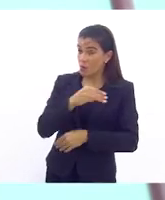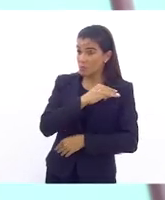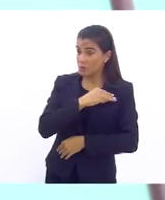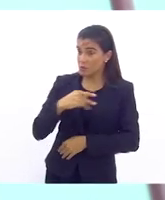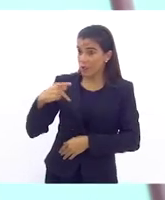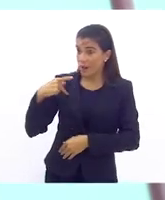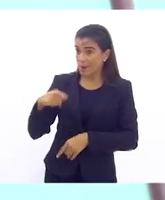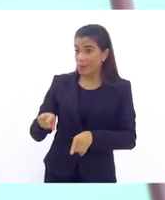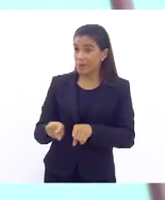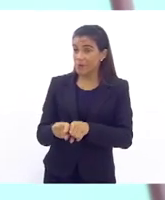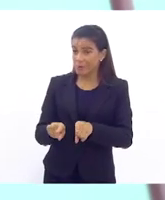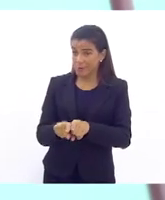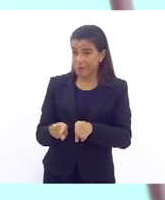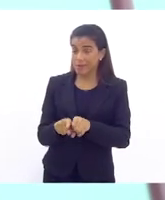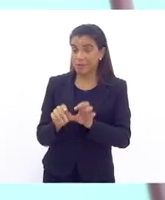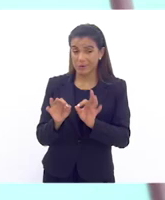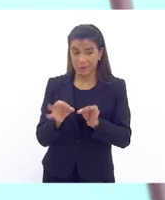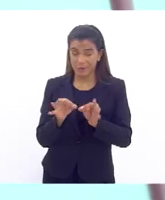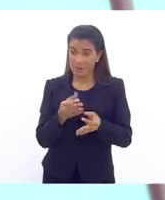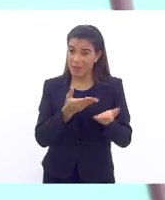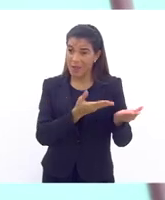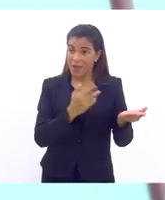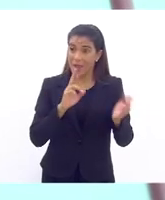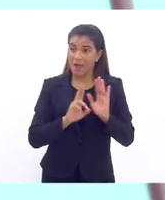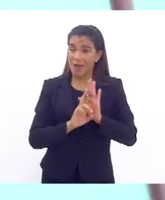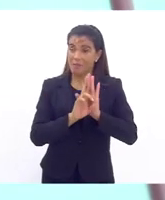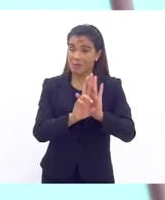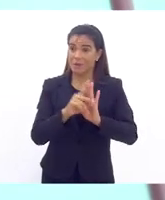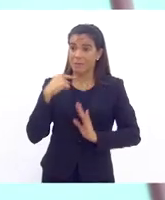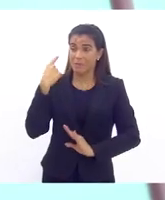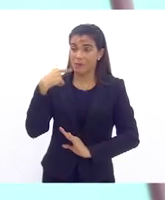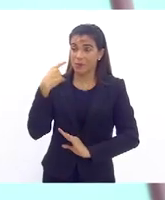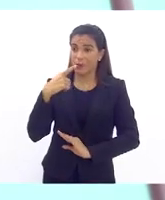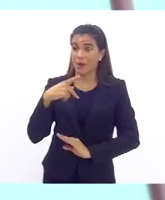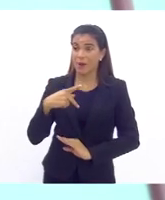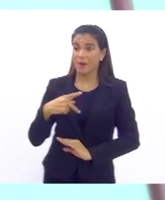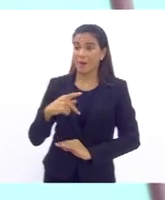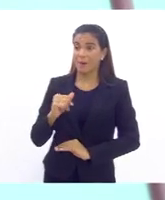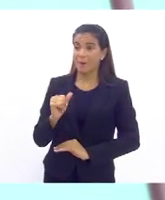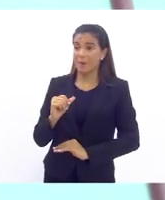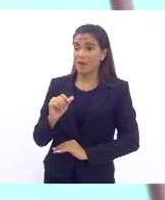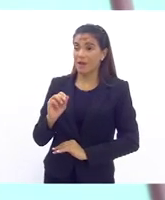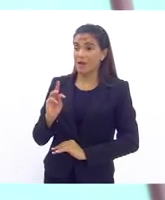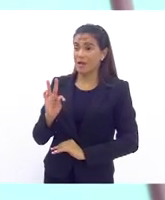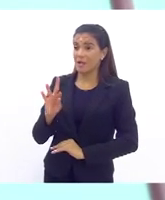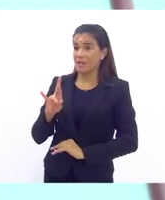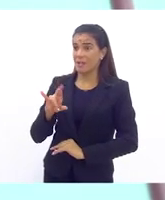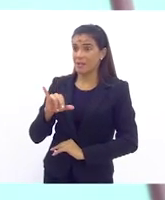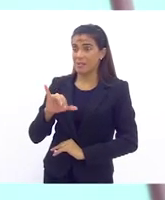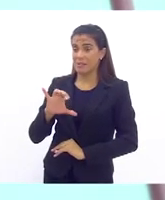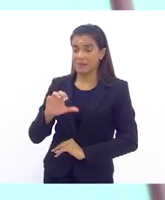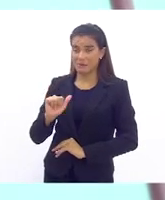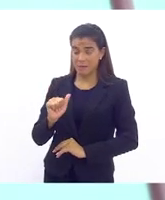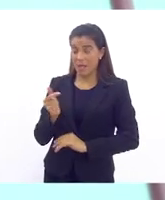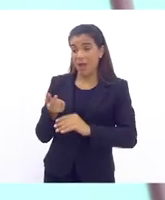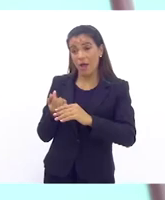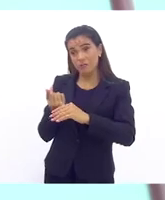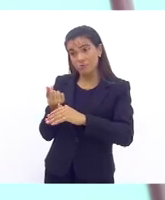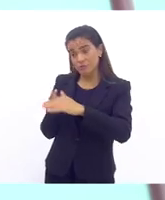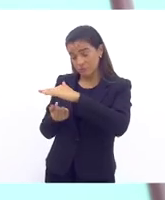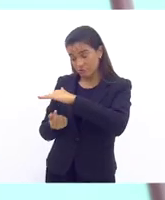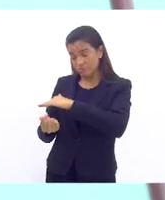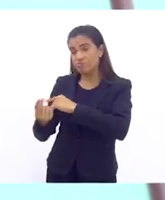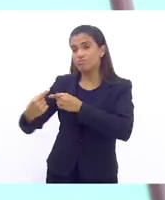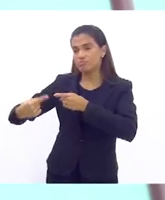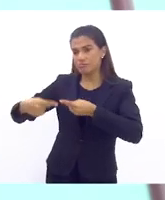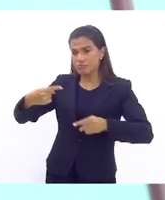dentro do fundo com a Dra Patrícia que a gente já tinha conversado até com Dr Vinícius Lameiro e é um fundo que ele discutido